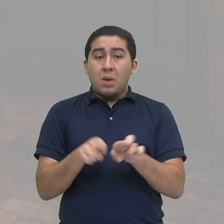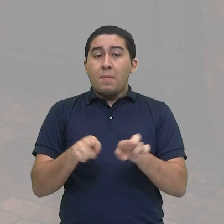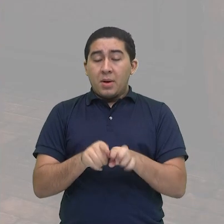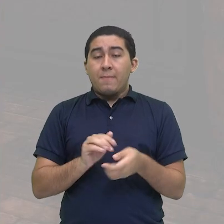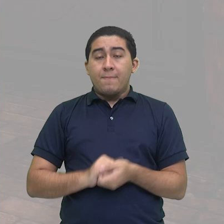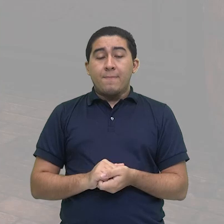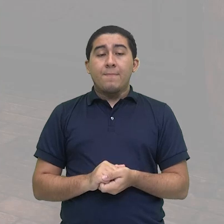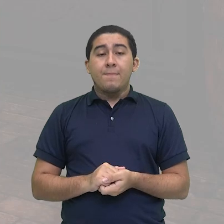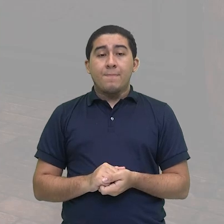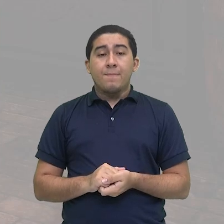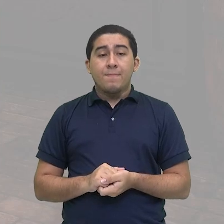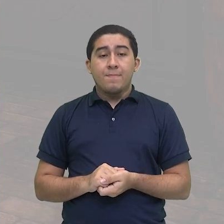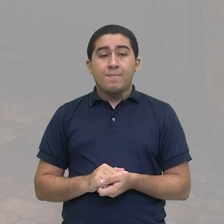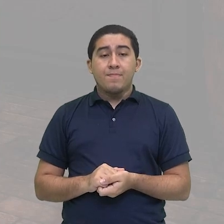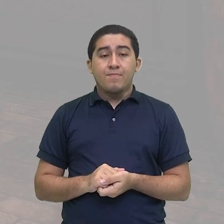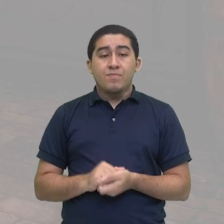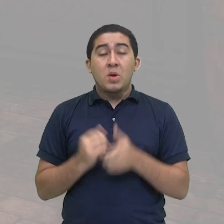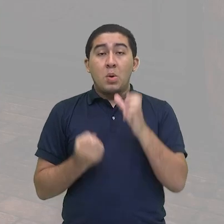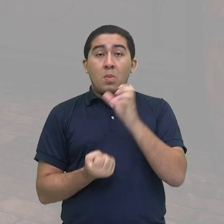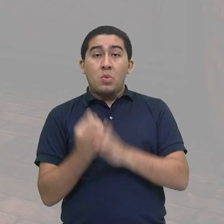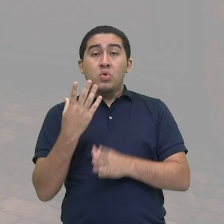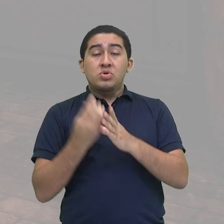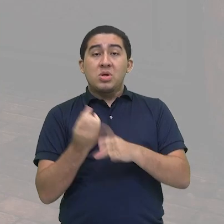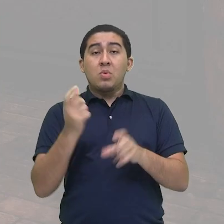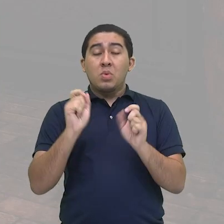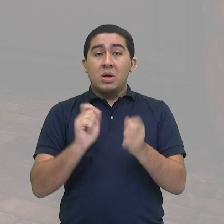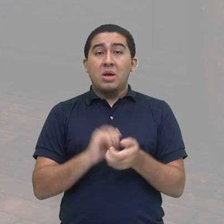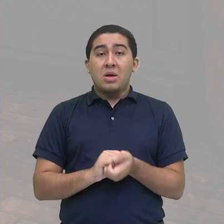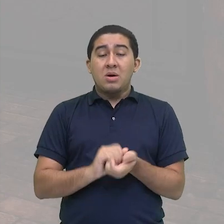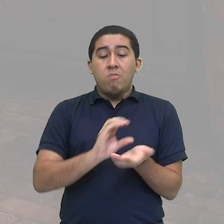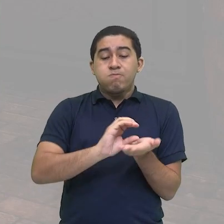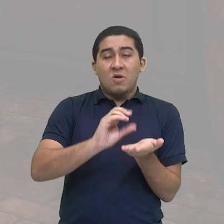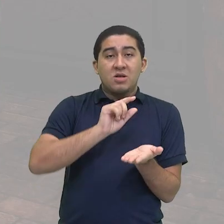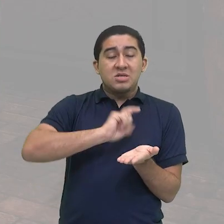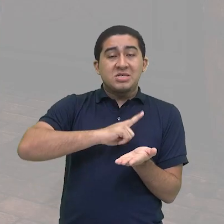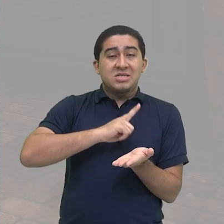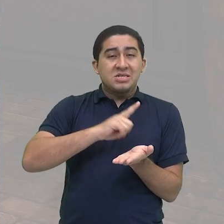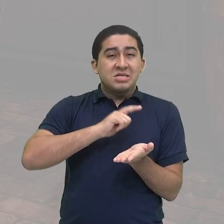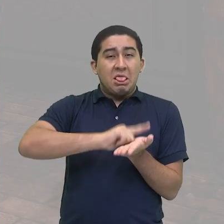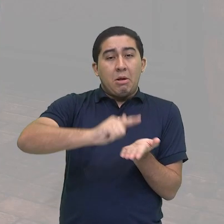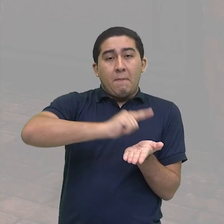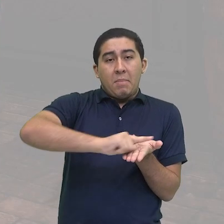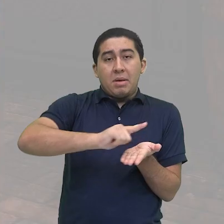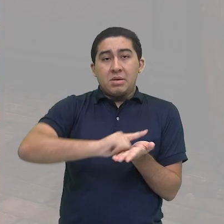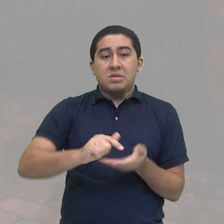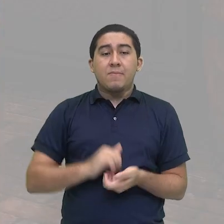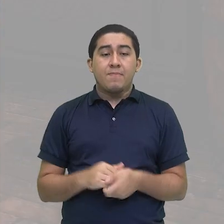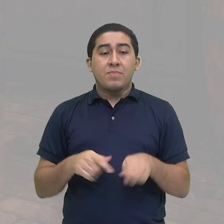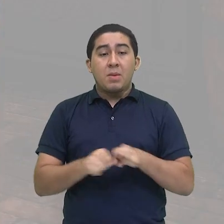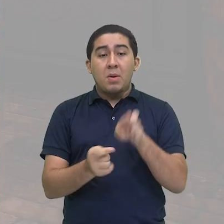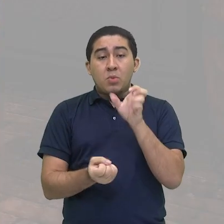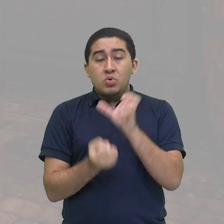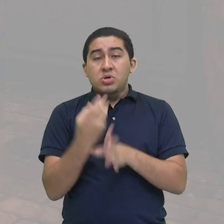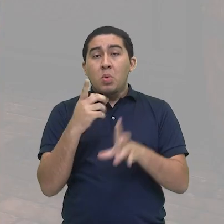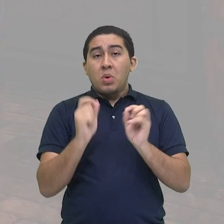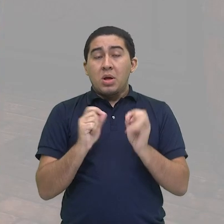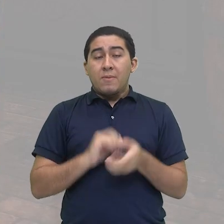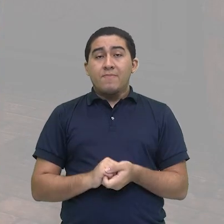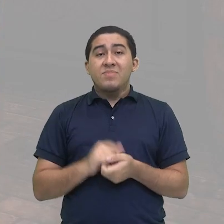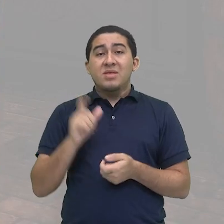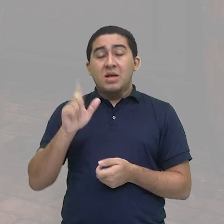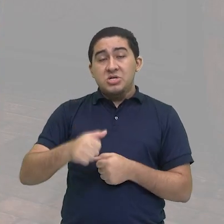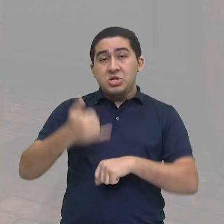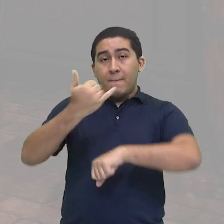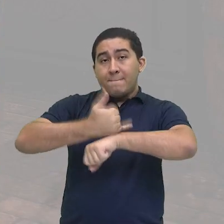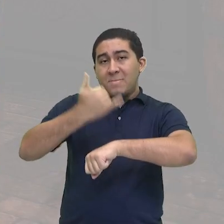na alquimia. Produção de sabão, olha aí, tá? Produção de ligas